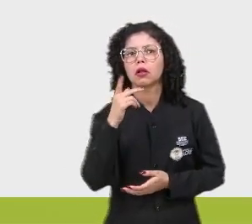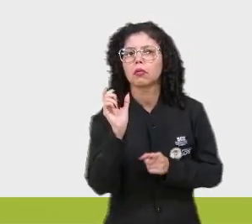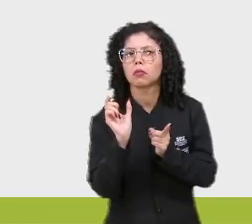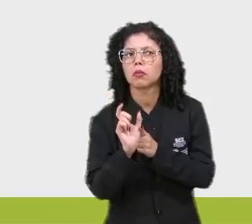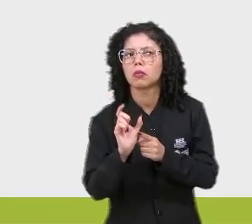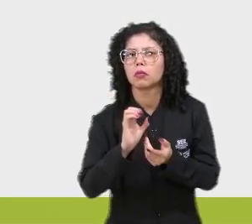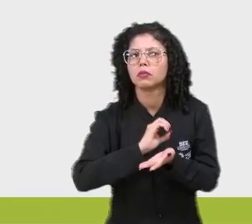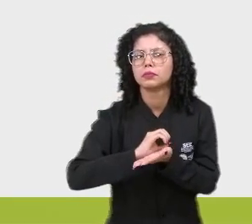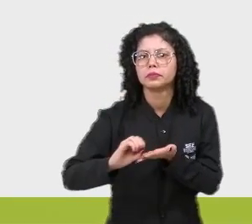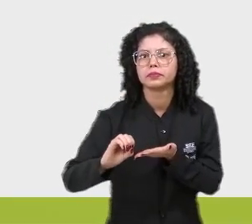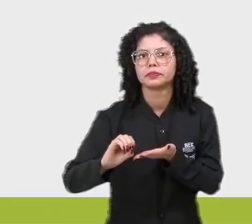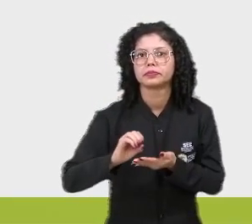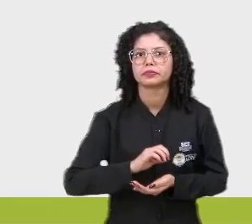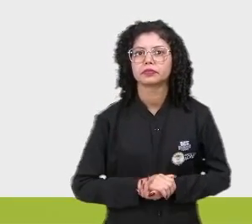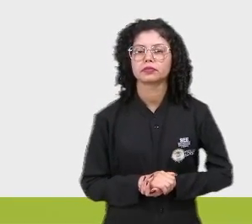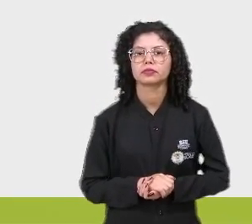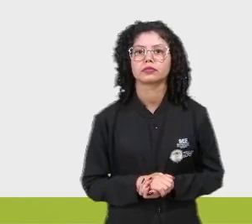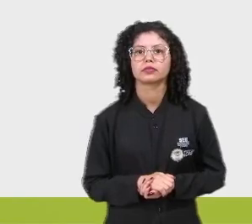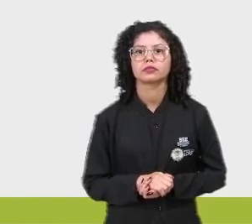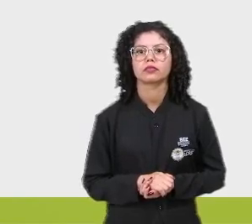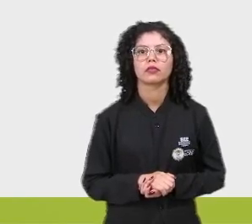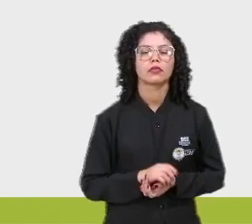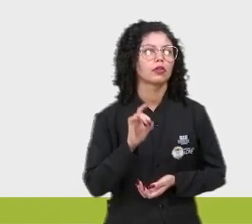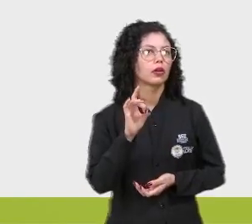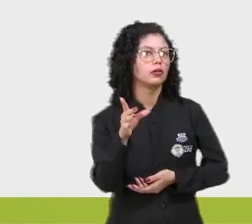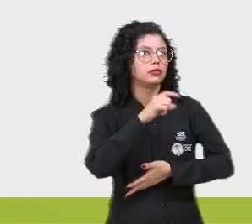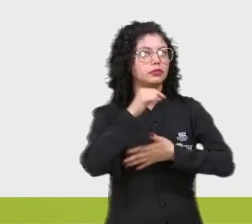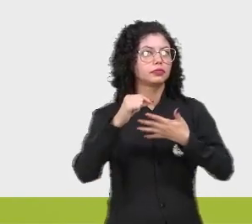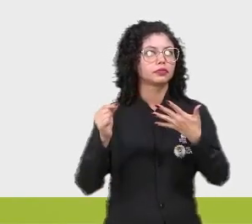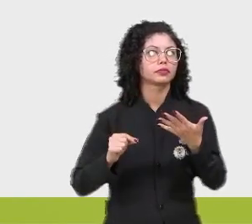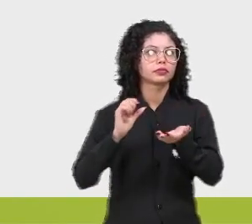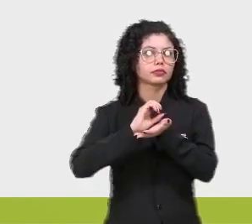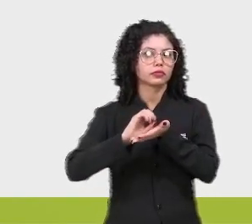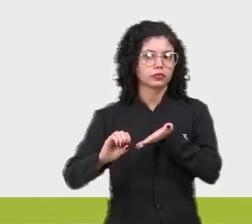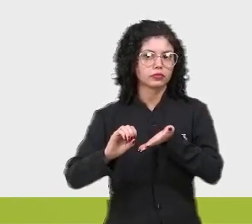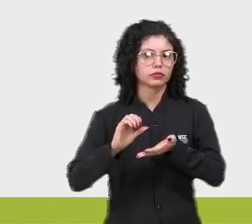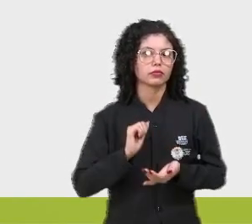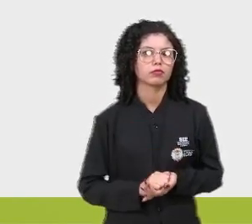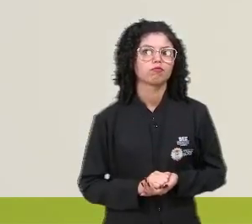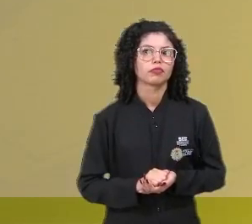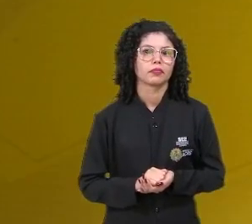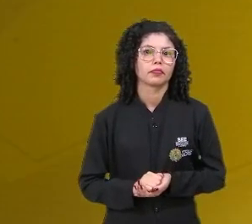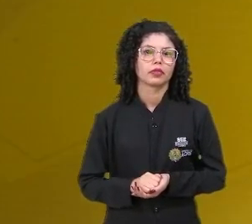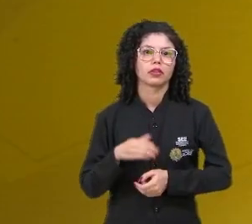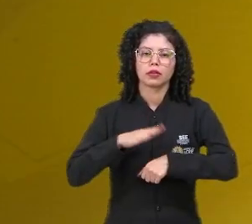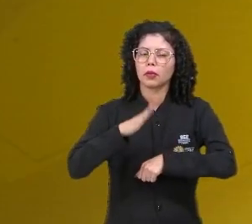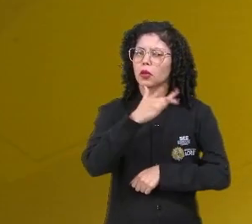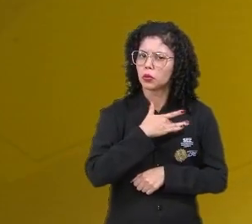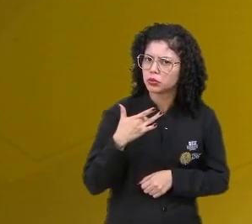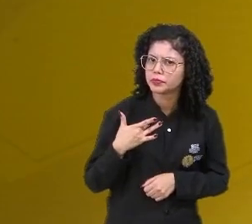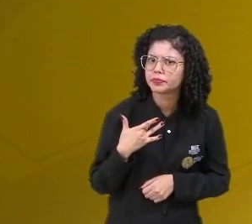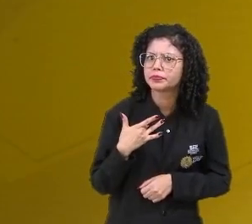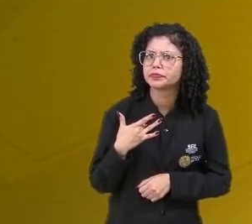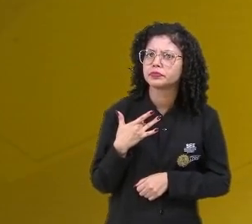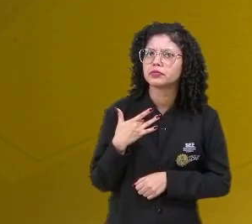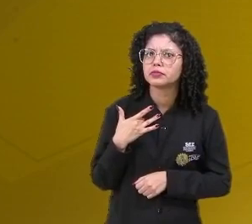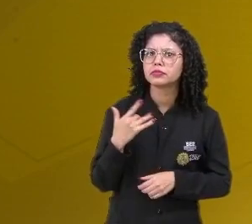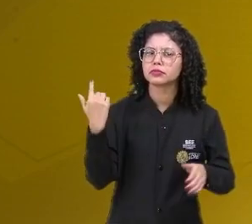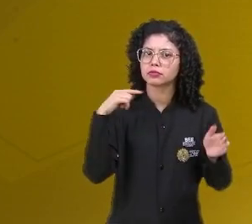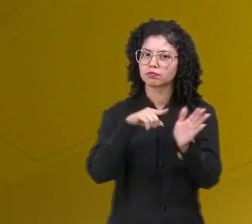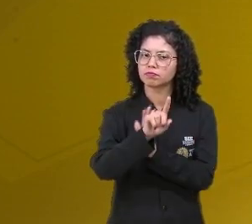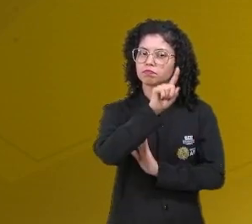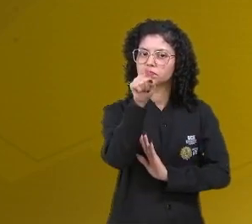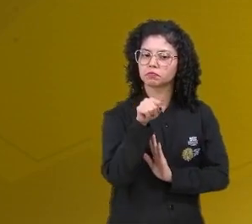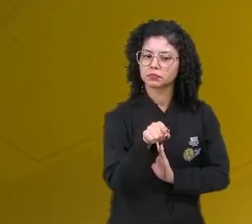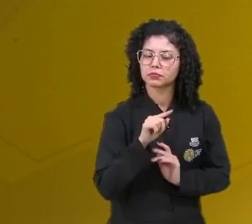a palavra orgânica? Será que os elementos orgânicos, eles são mais saudáveis? Aí eu deixo esse